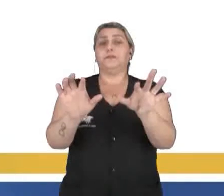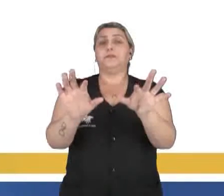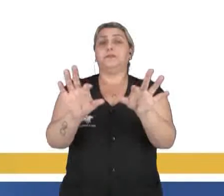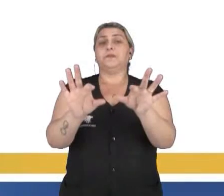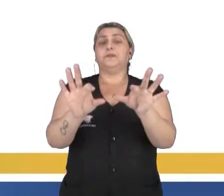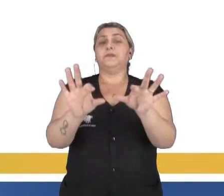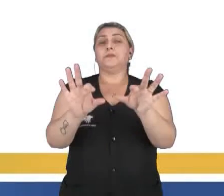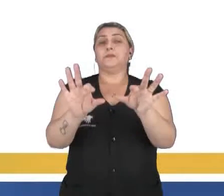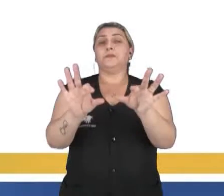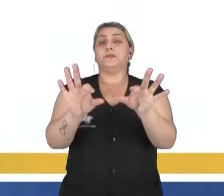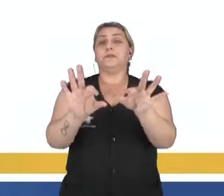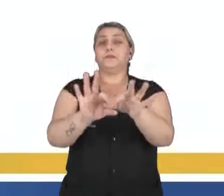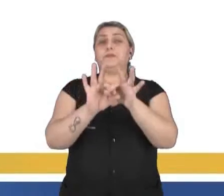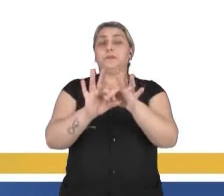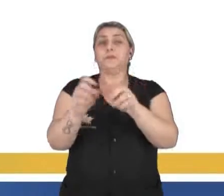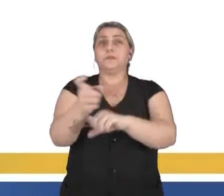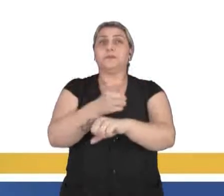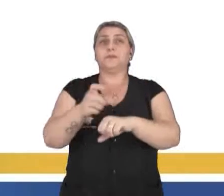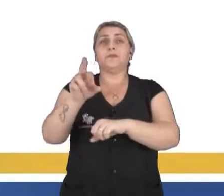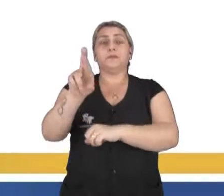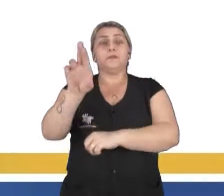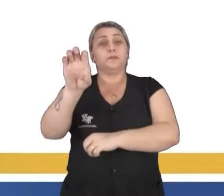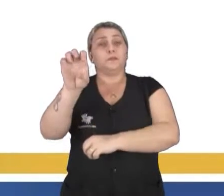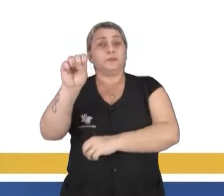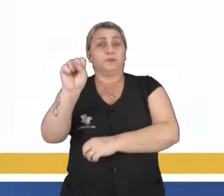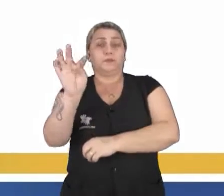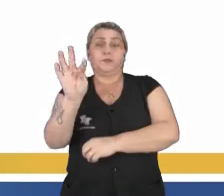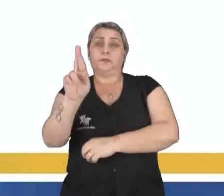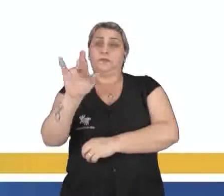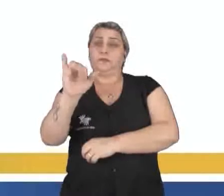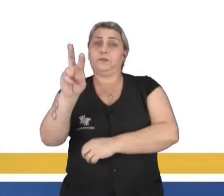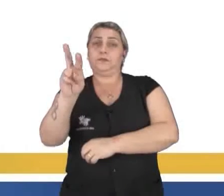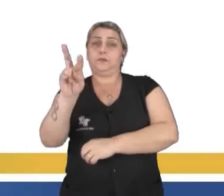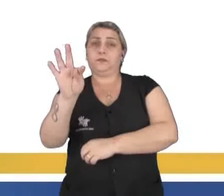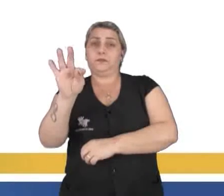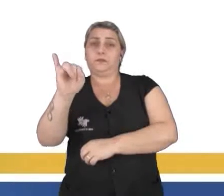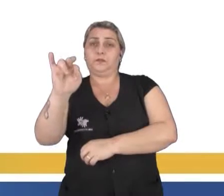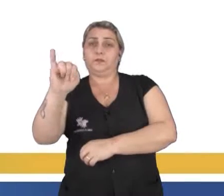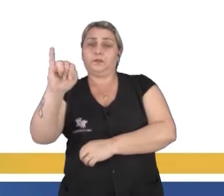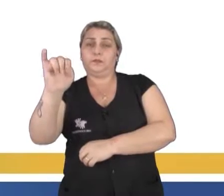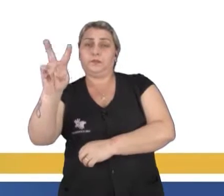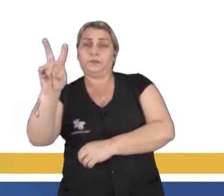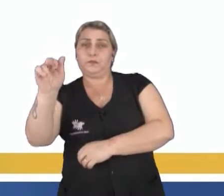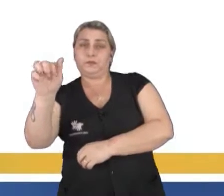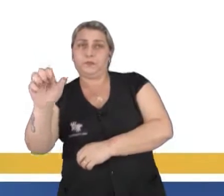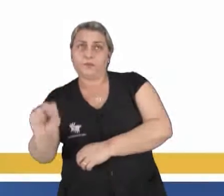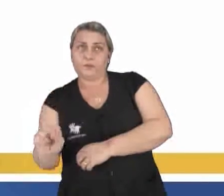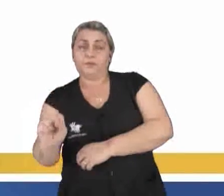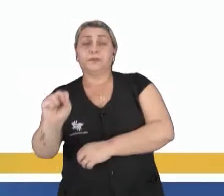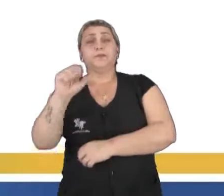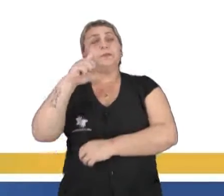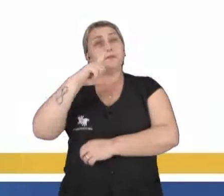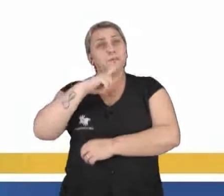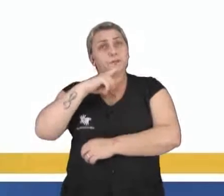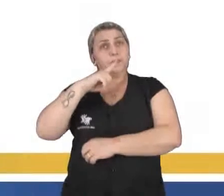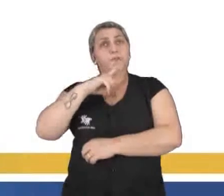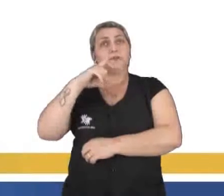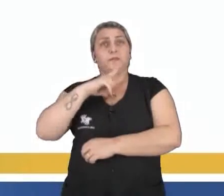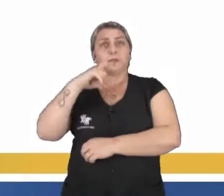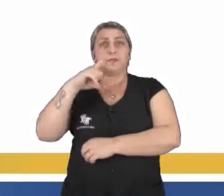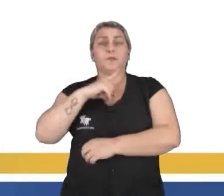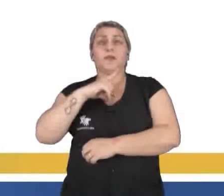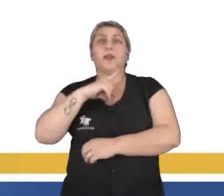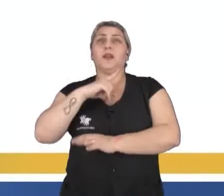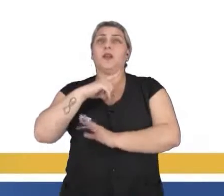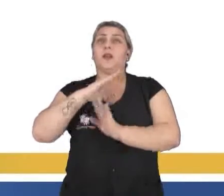restritivas ao contrário das orações explicativas as orações restritiva celas restringem